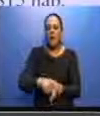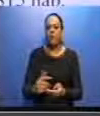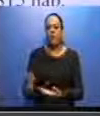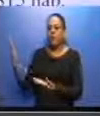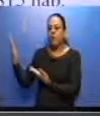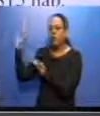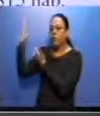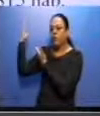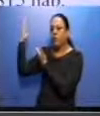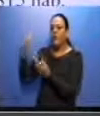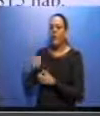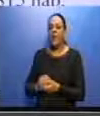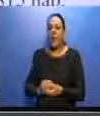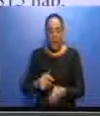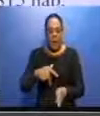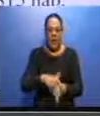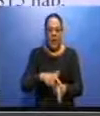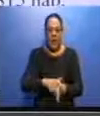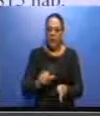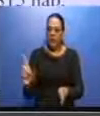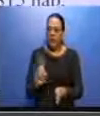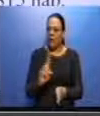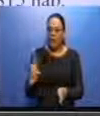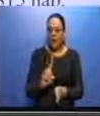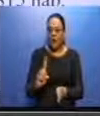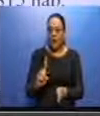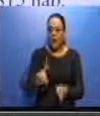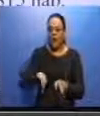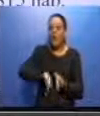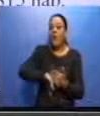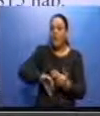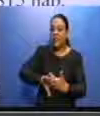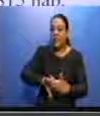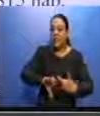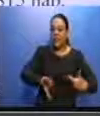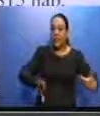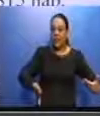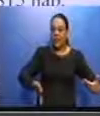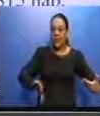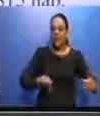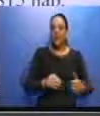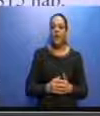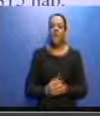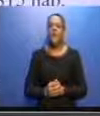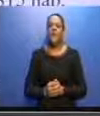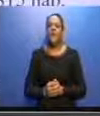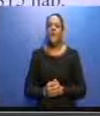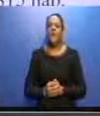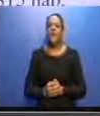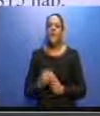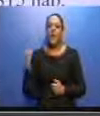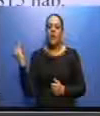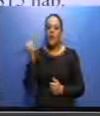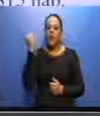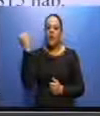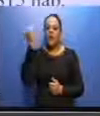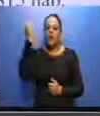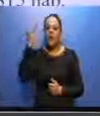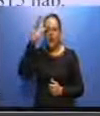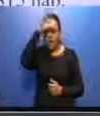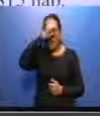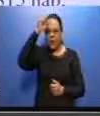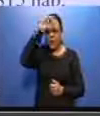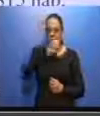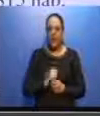legenda então barretos não faz parte dessa região metropolitana a importante a gente observar aí e as regiões